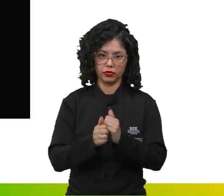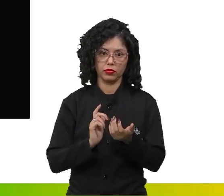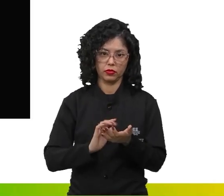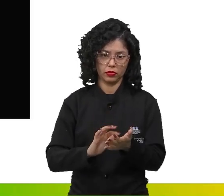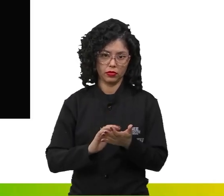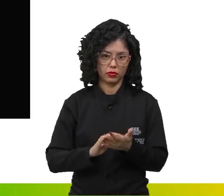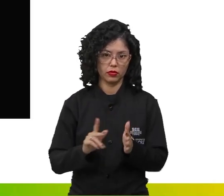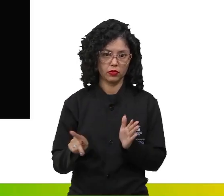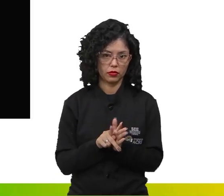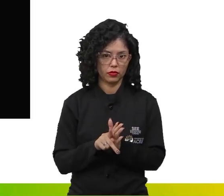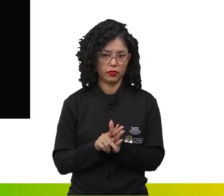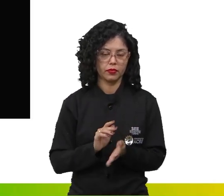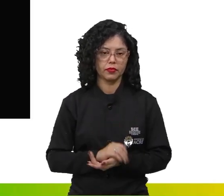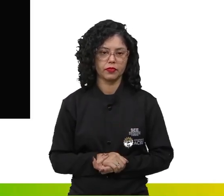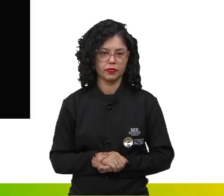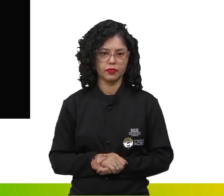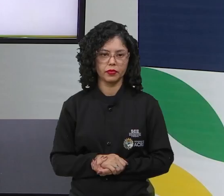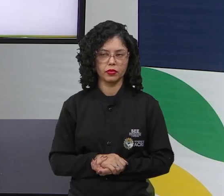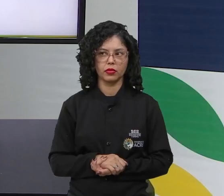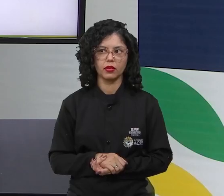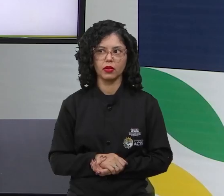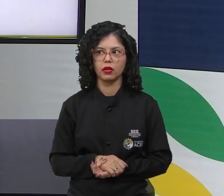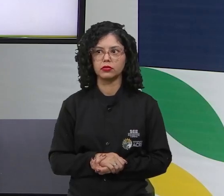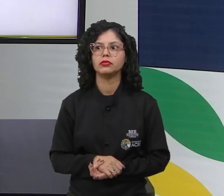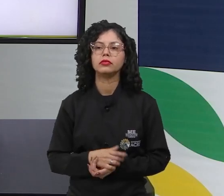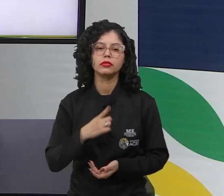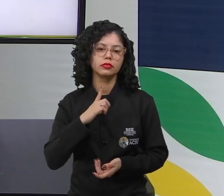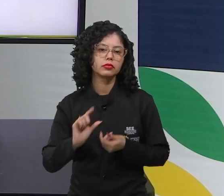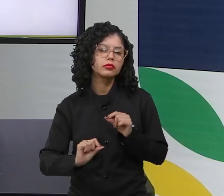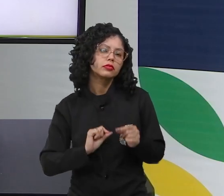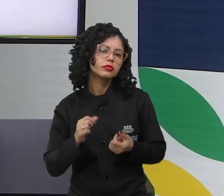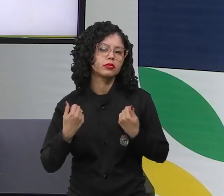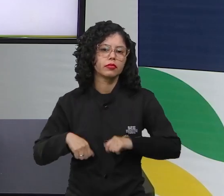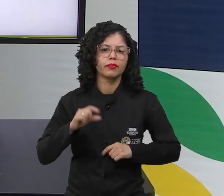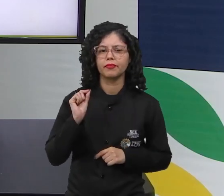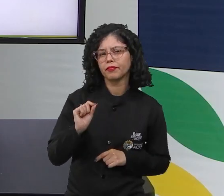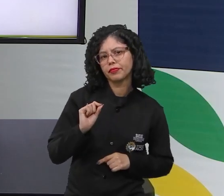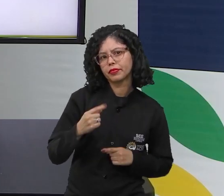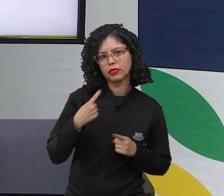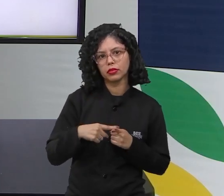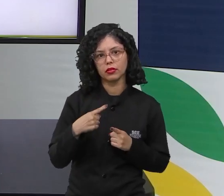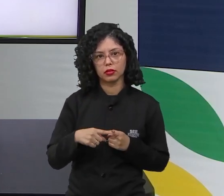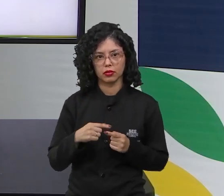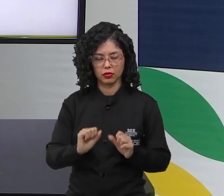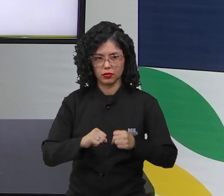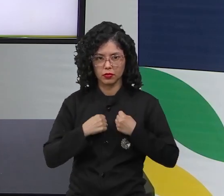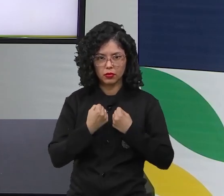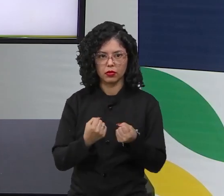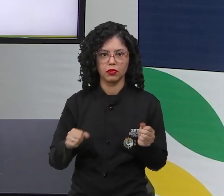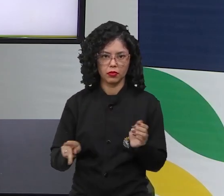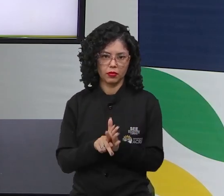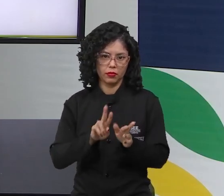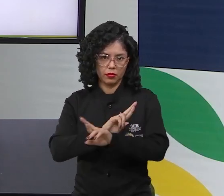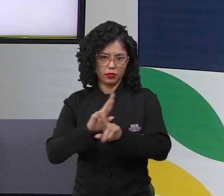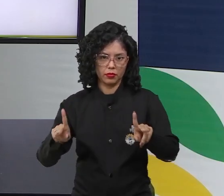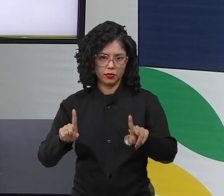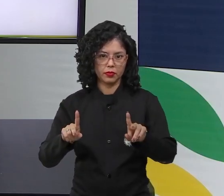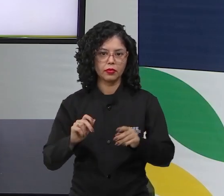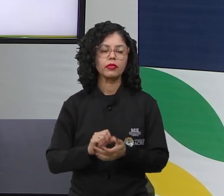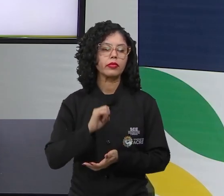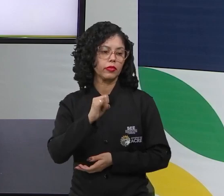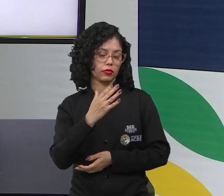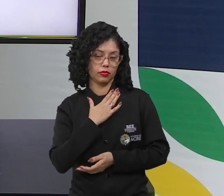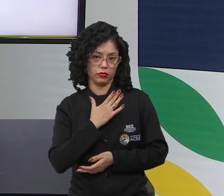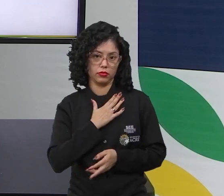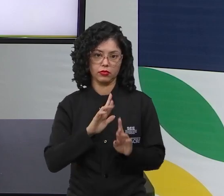adaptação para o digital. Agora, imagina só, essa adaptação ela é necessária por quê? Porque o suporte é diferente. Se o meu